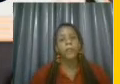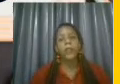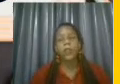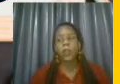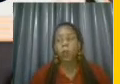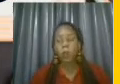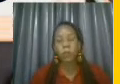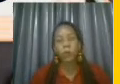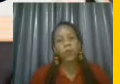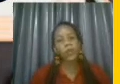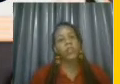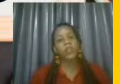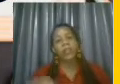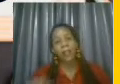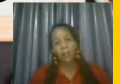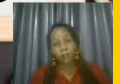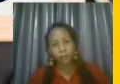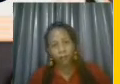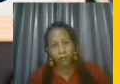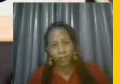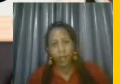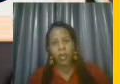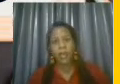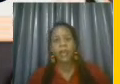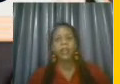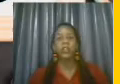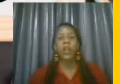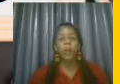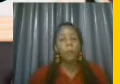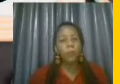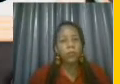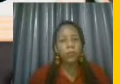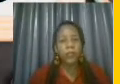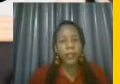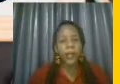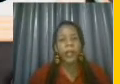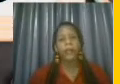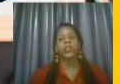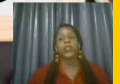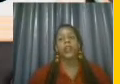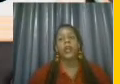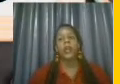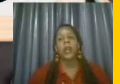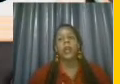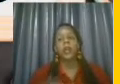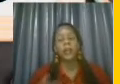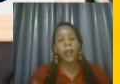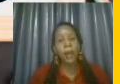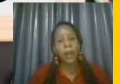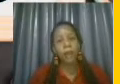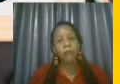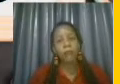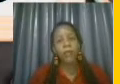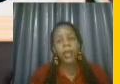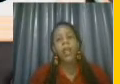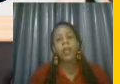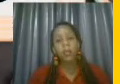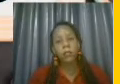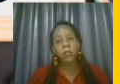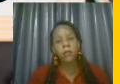resistentes. Então, quando os portugueses tentavam escravizar eles, muitos deles